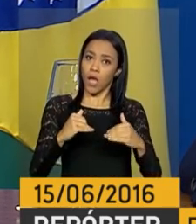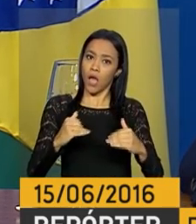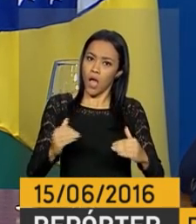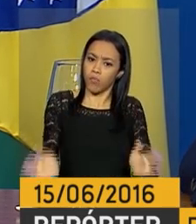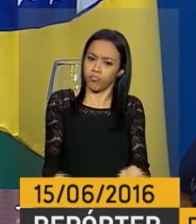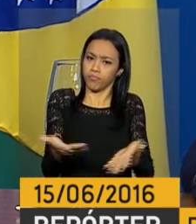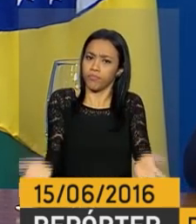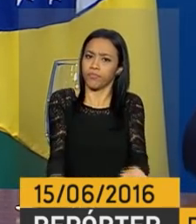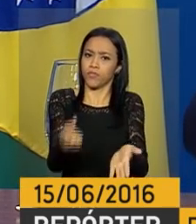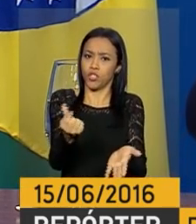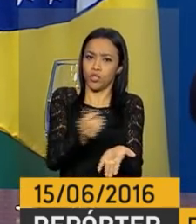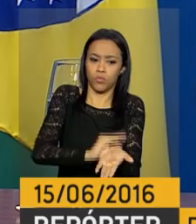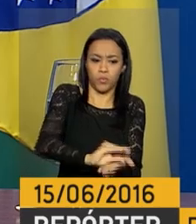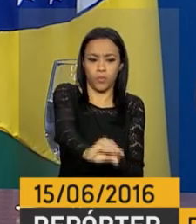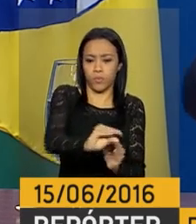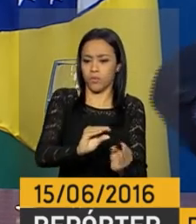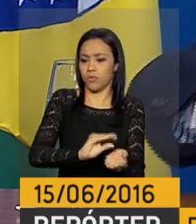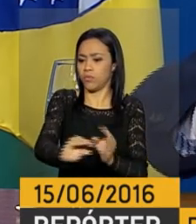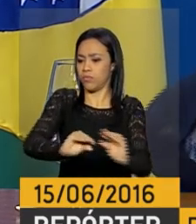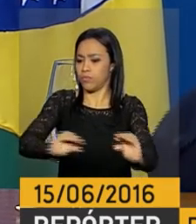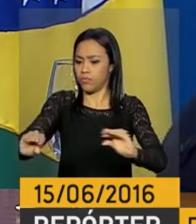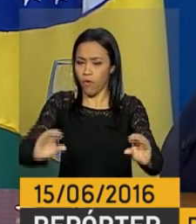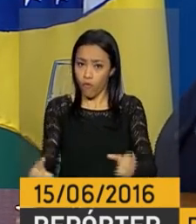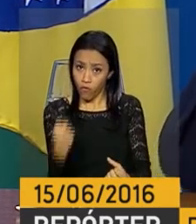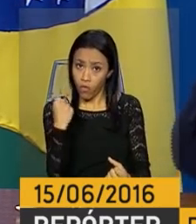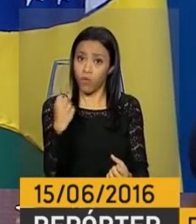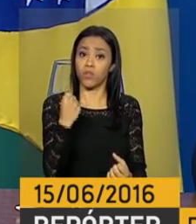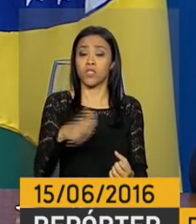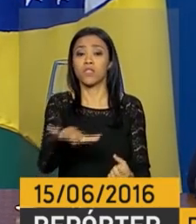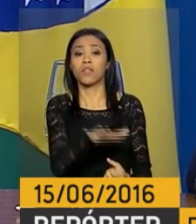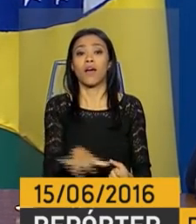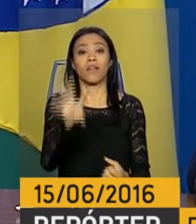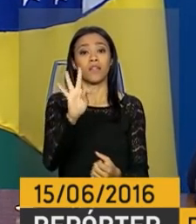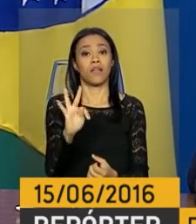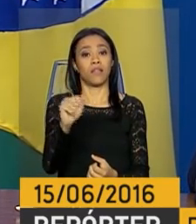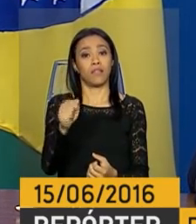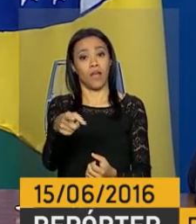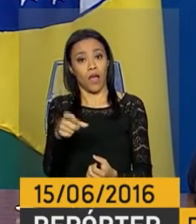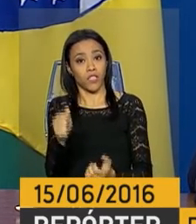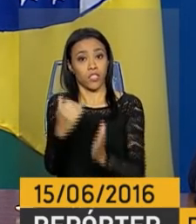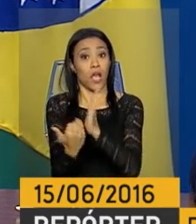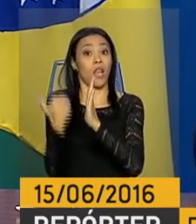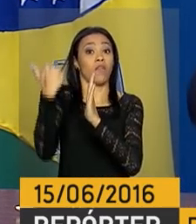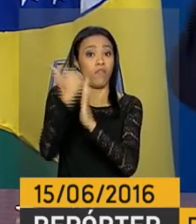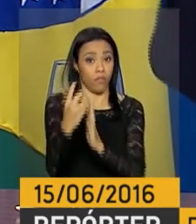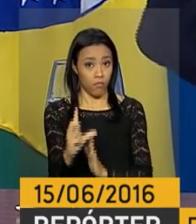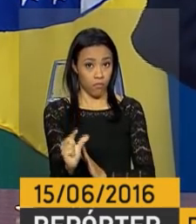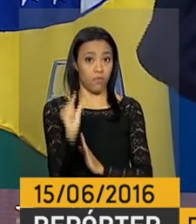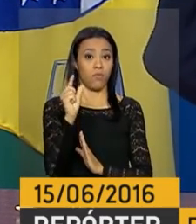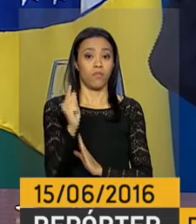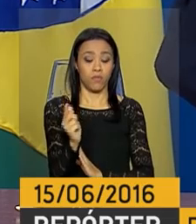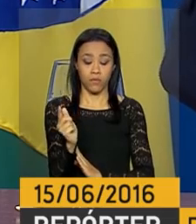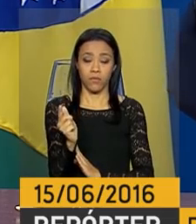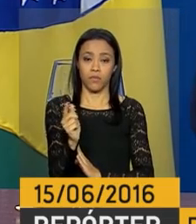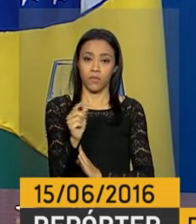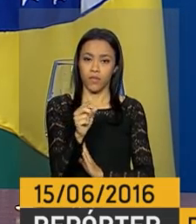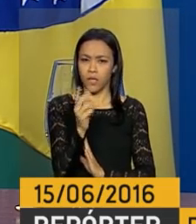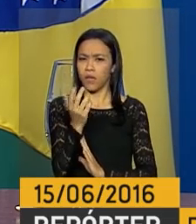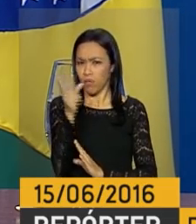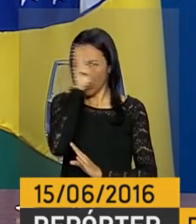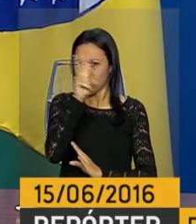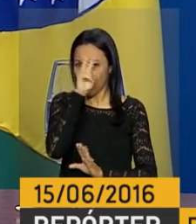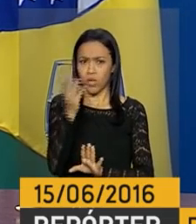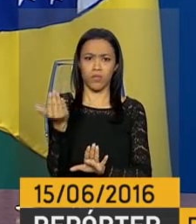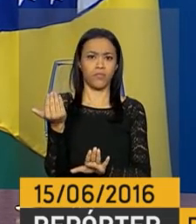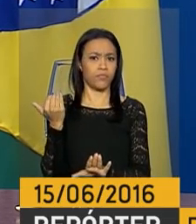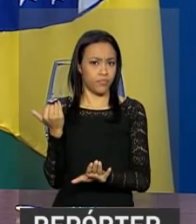ah, muito fortemente em taxas muito mais elevadas do que tem eh sido até a história recente,